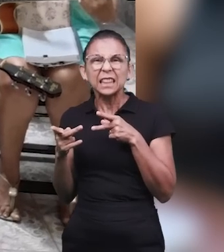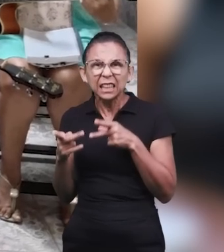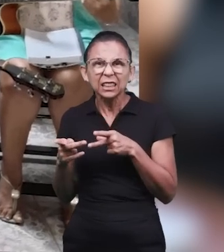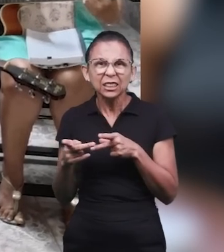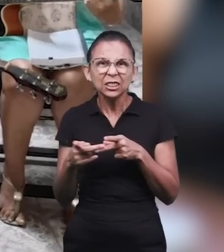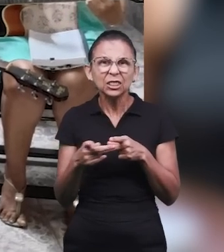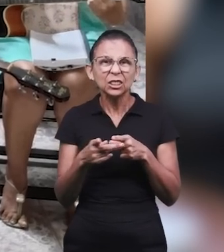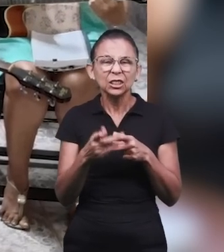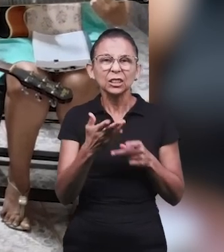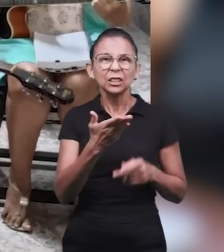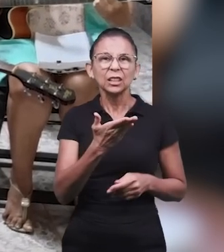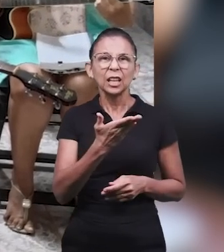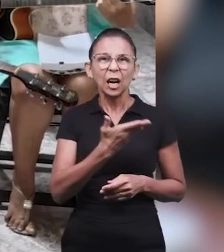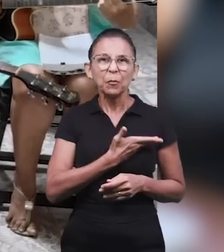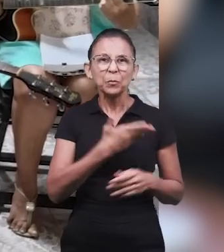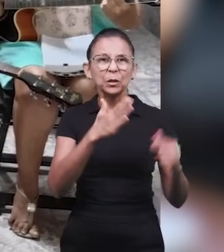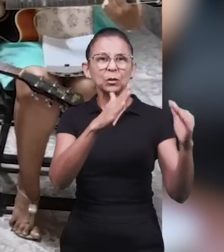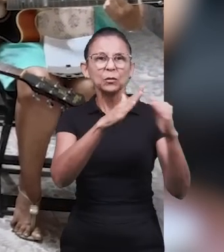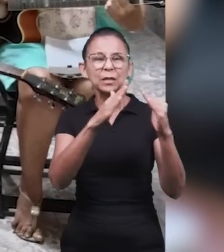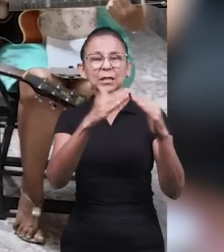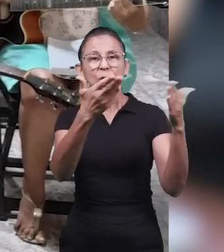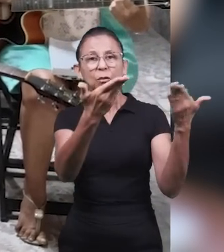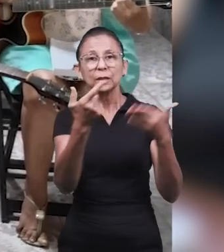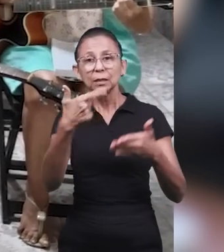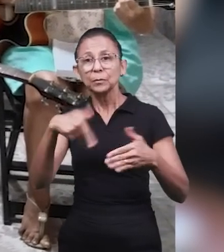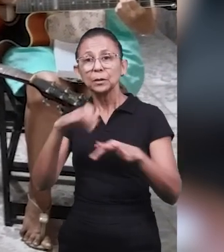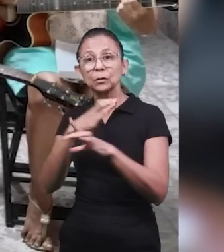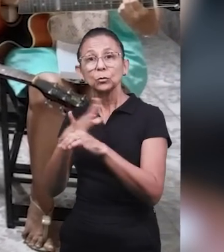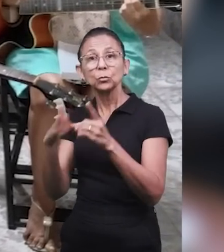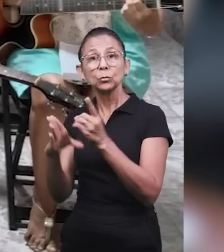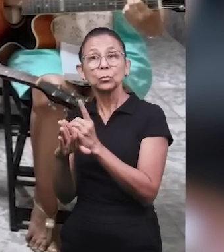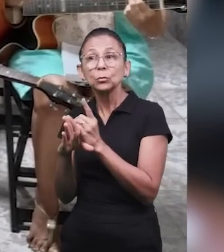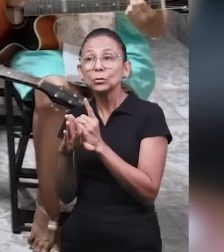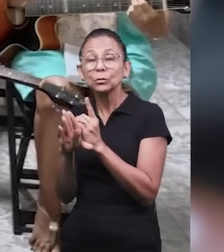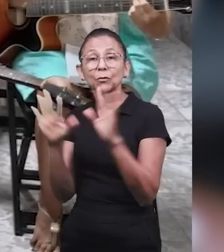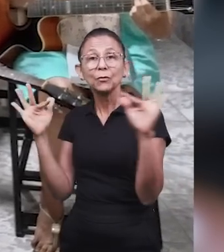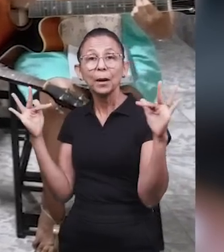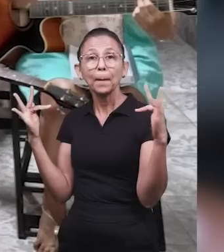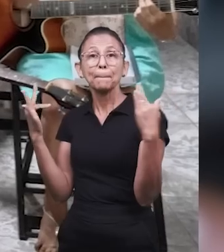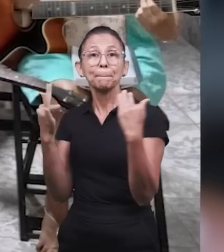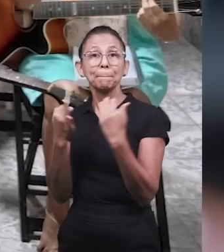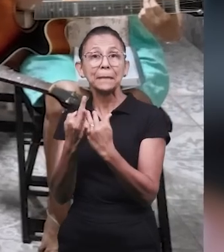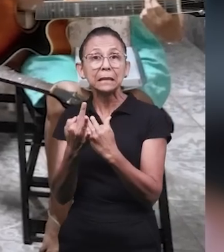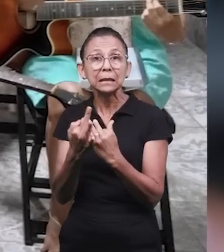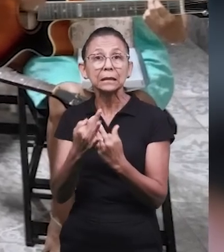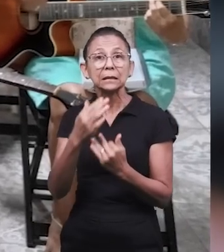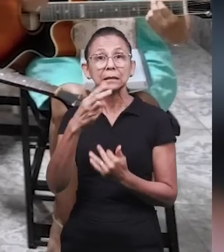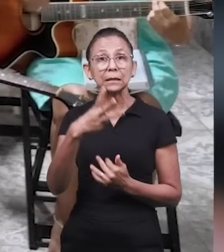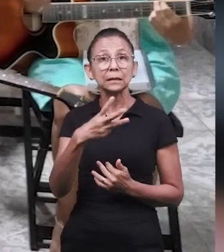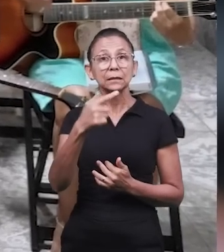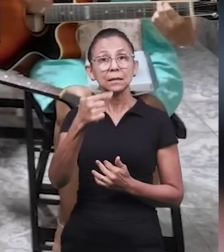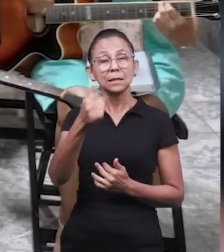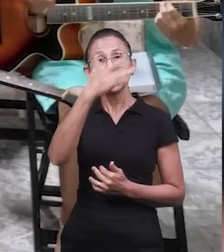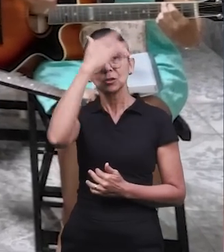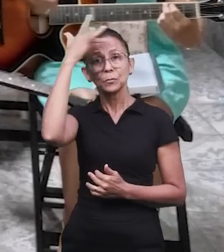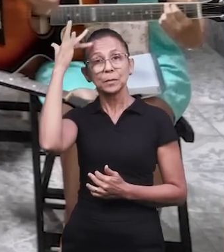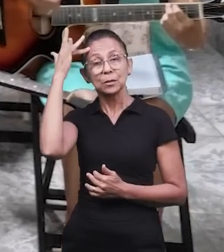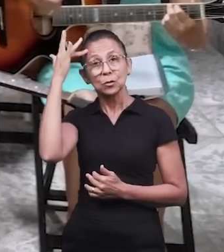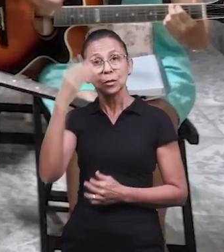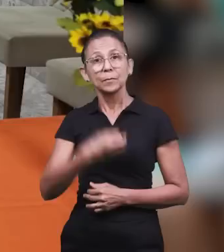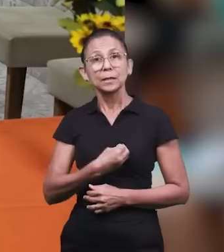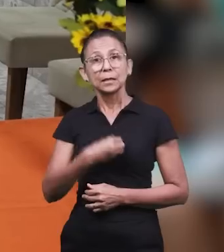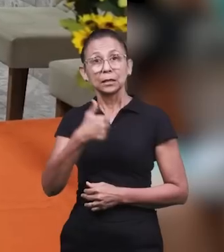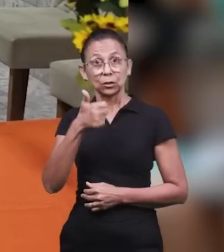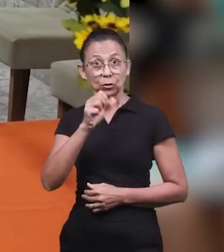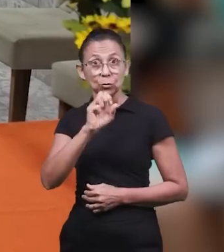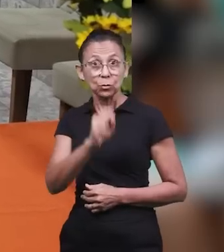e amigos no culto no lar. Na oportunidade, Jorge, estiveram presentes 37 vidas, sendo 18 visitantes,